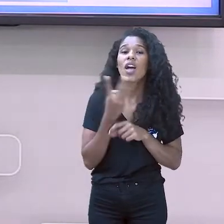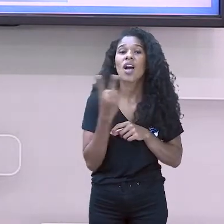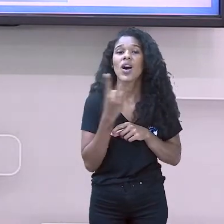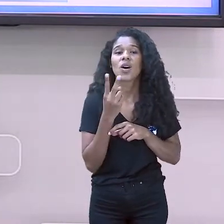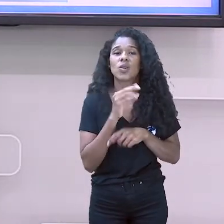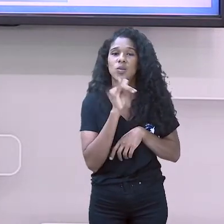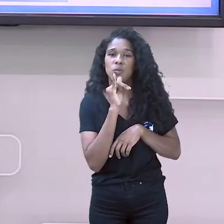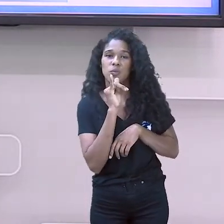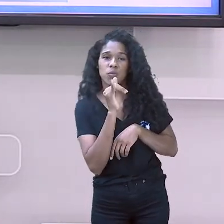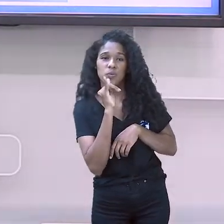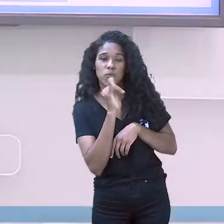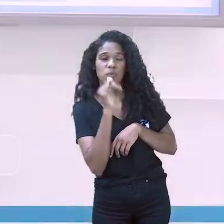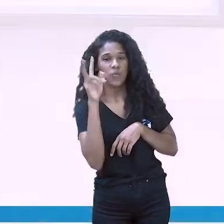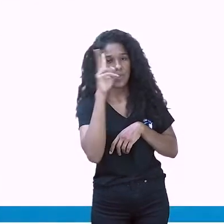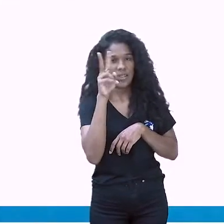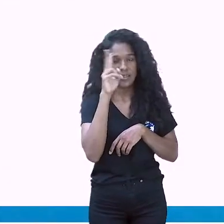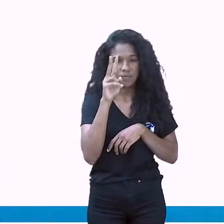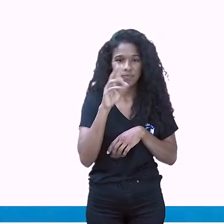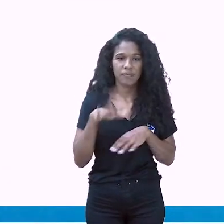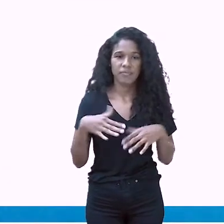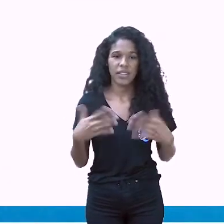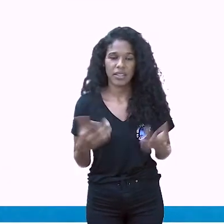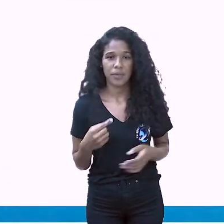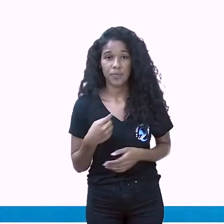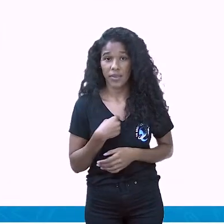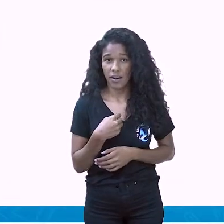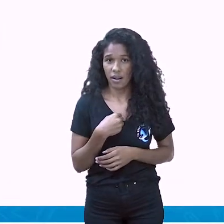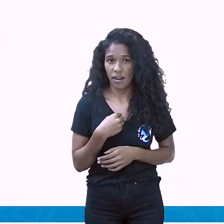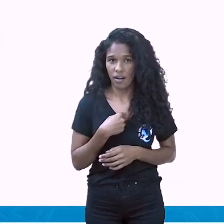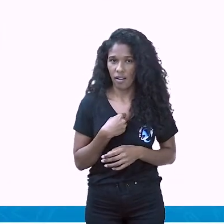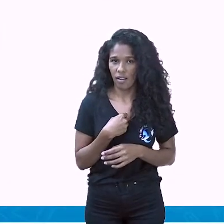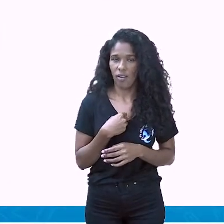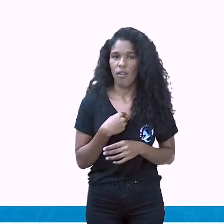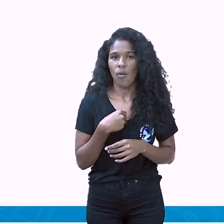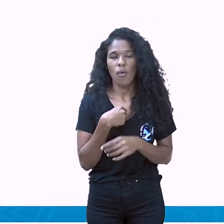vocês o bilhete de amor de Elias José.